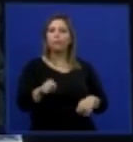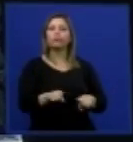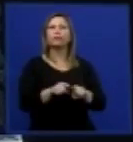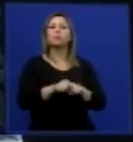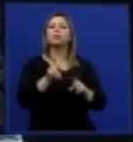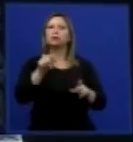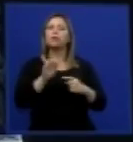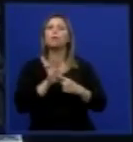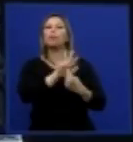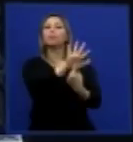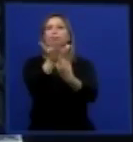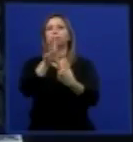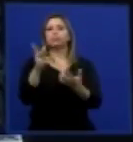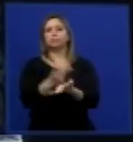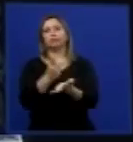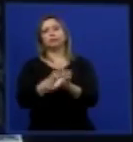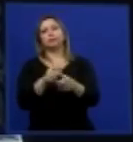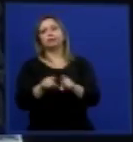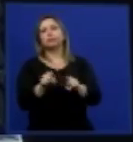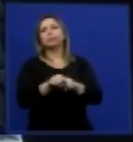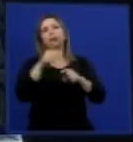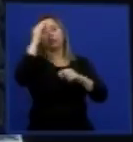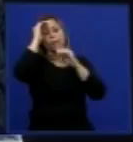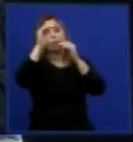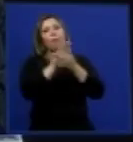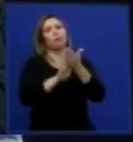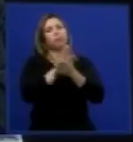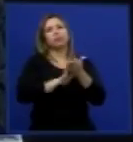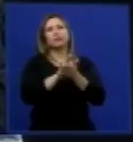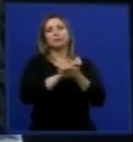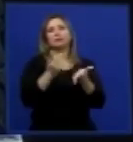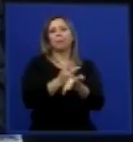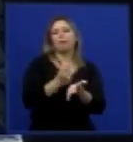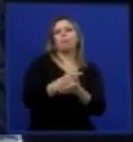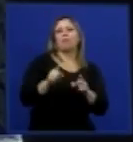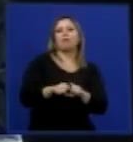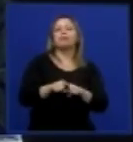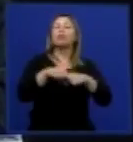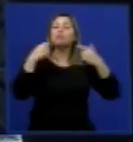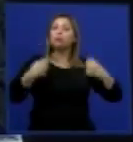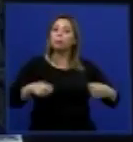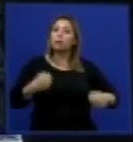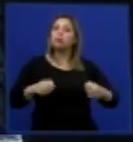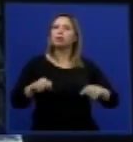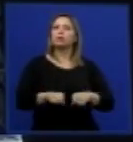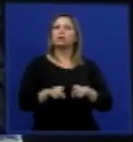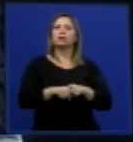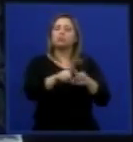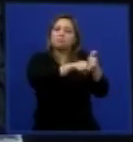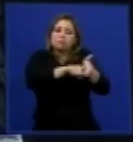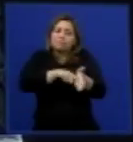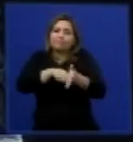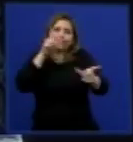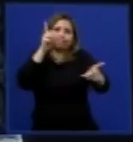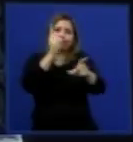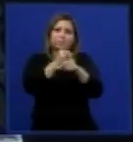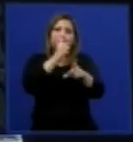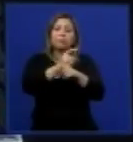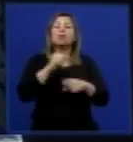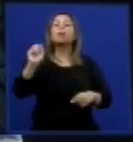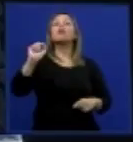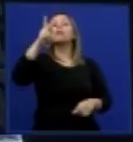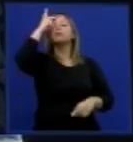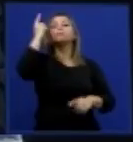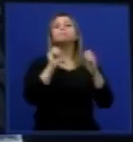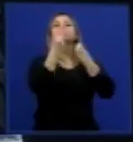tem causado graves lesão ao meio ambiente e Saúde Pública assim O que se deve fazer é di diagnosticar quem não está